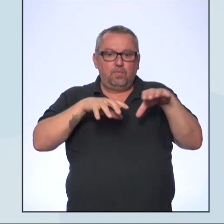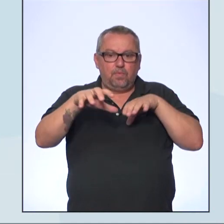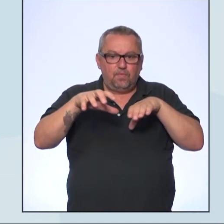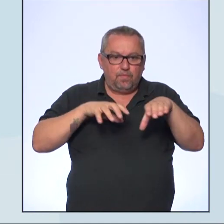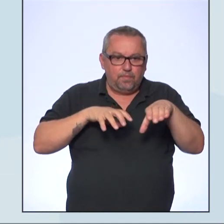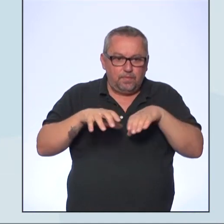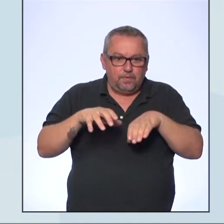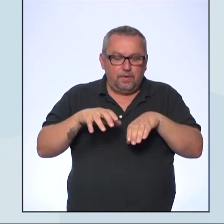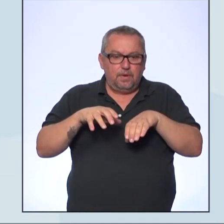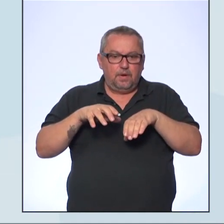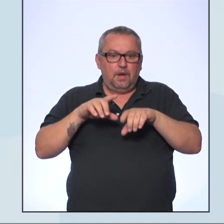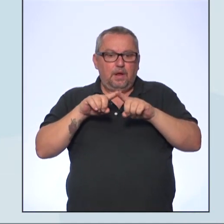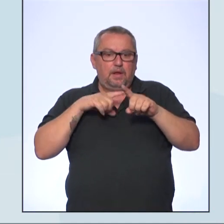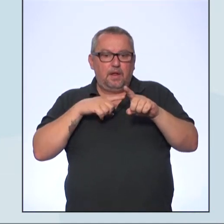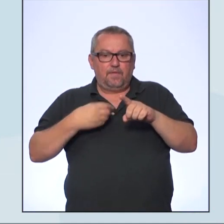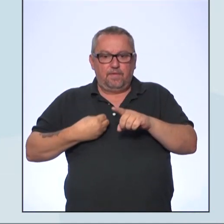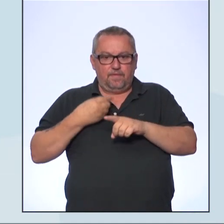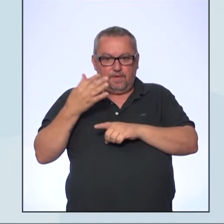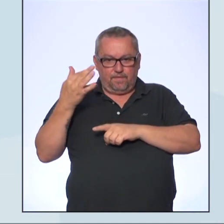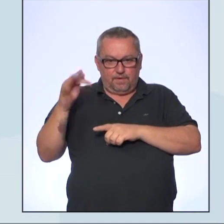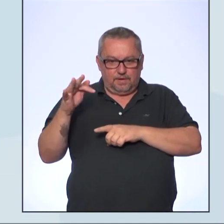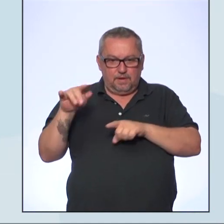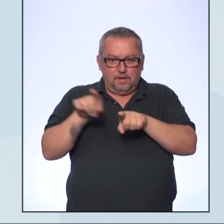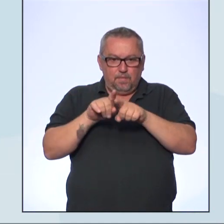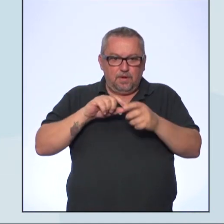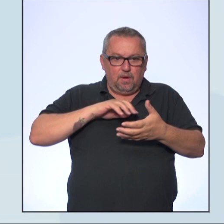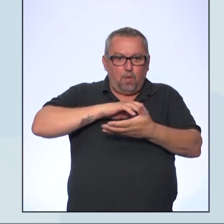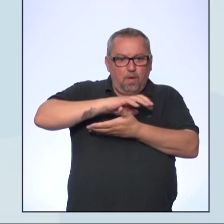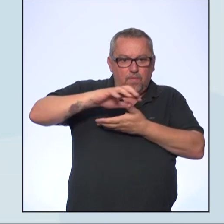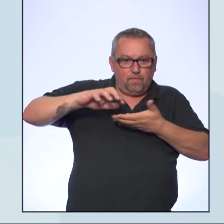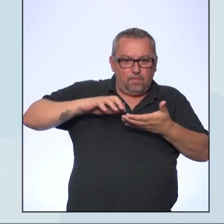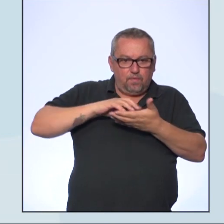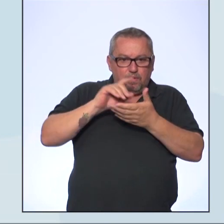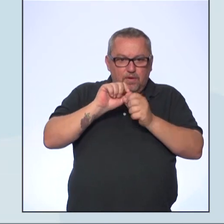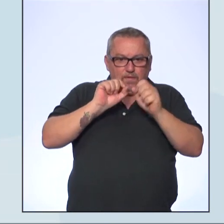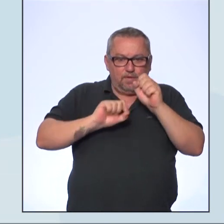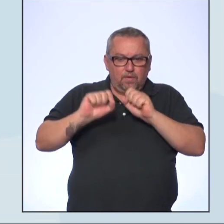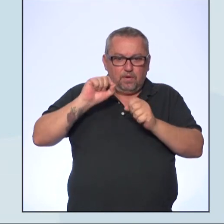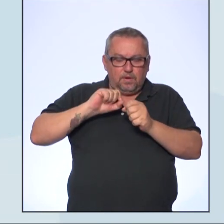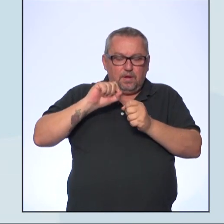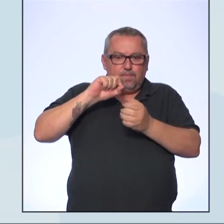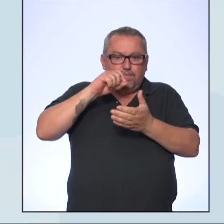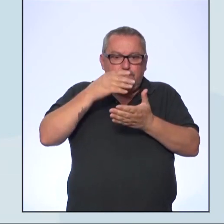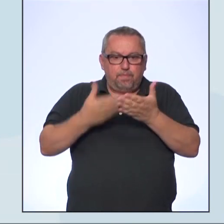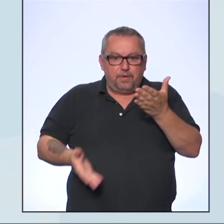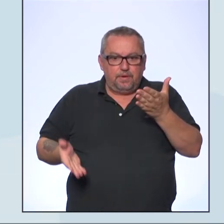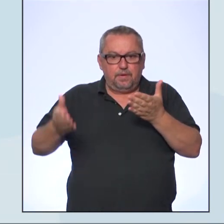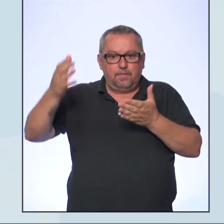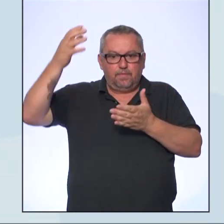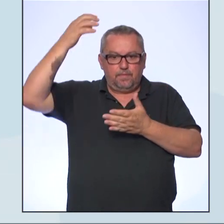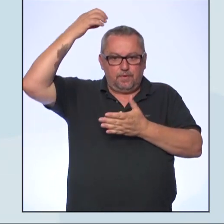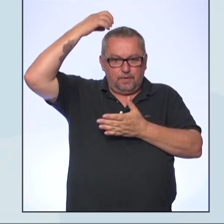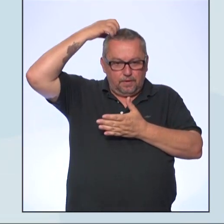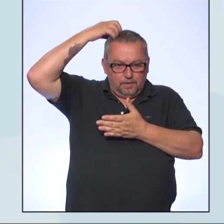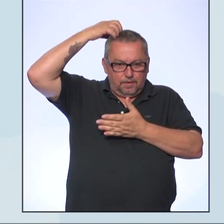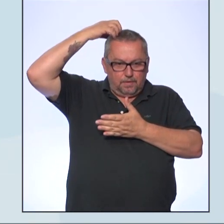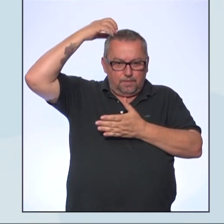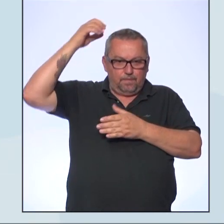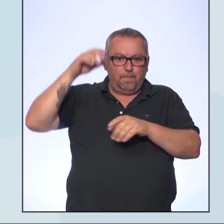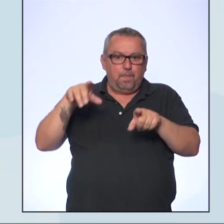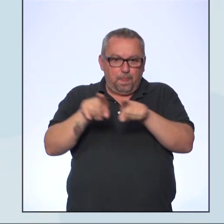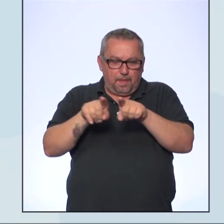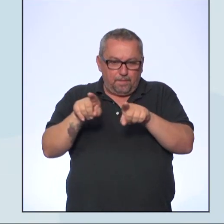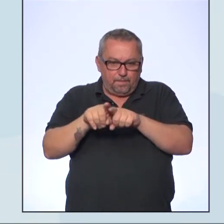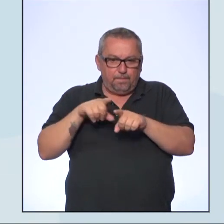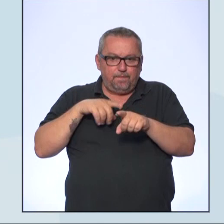político instável vivido pela França com a Revolução, que culminou na queda da monarquia, né, inclusive os reis foram... O